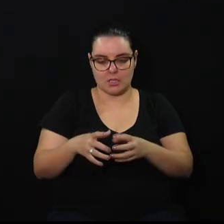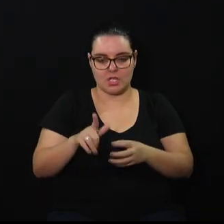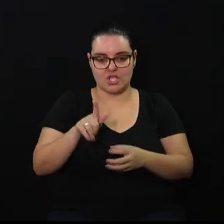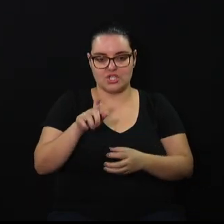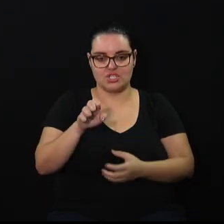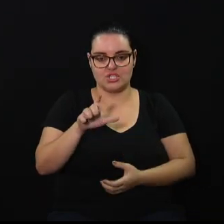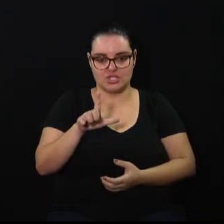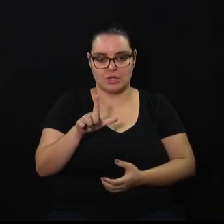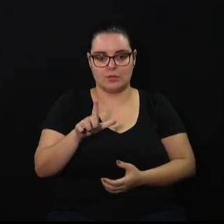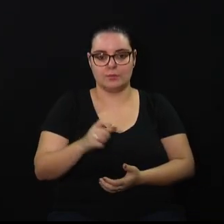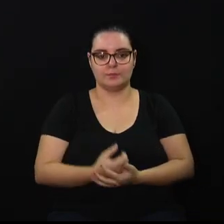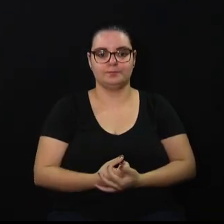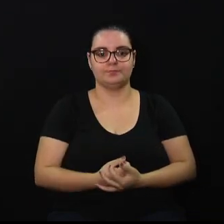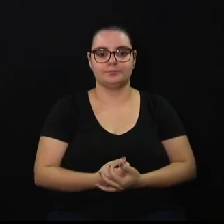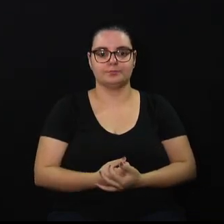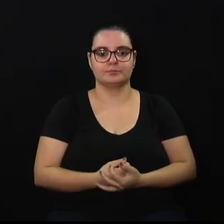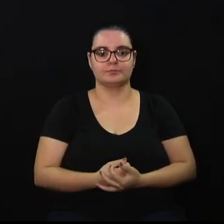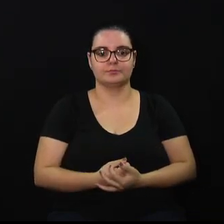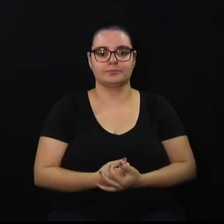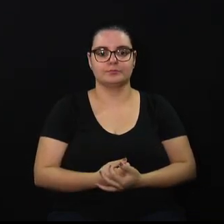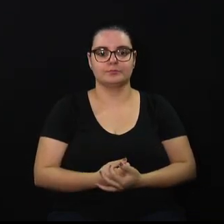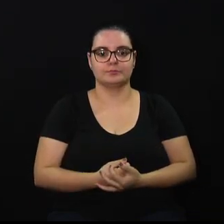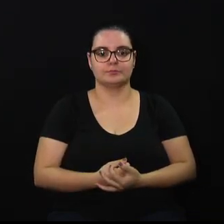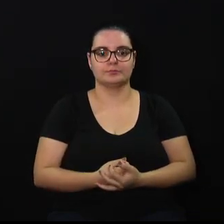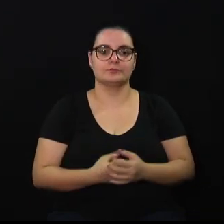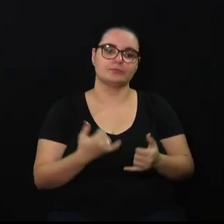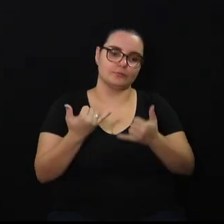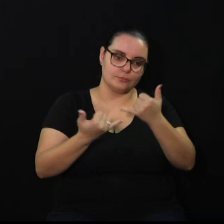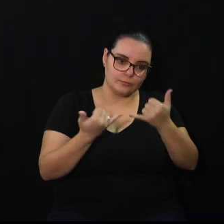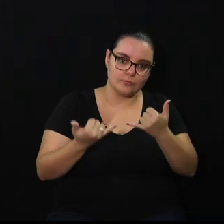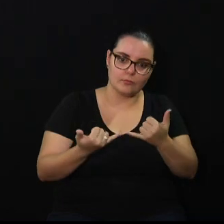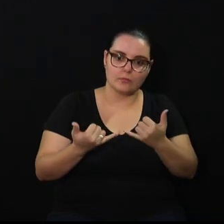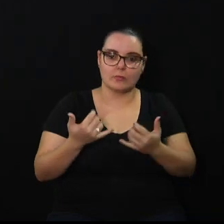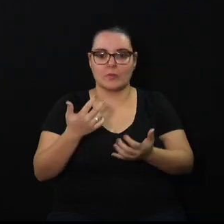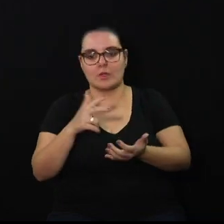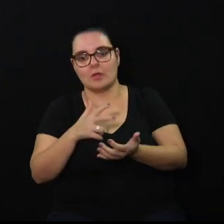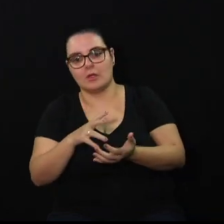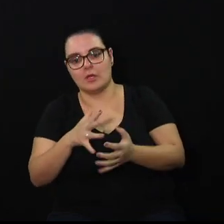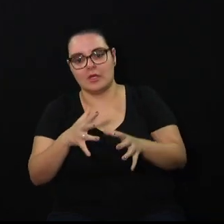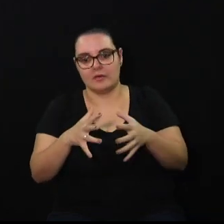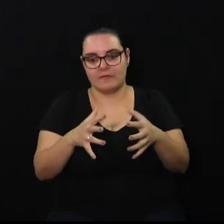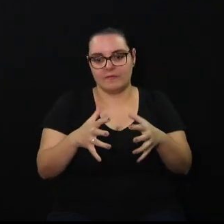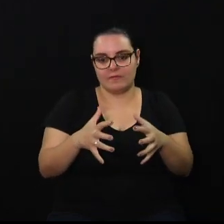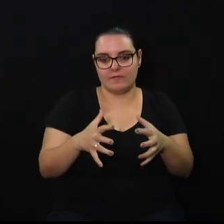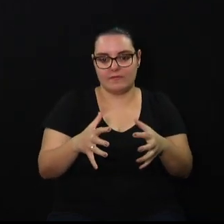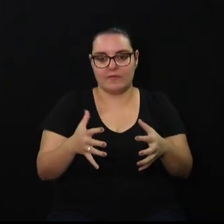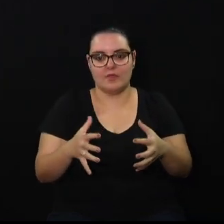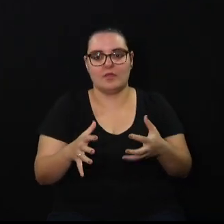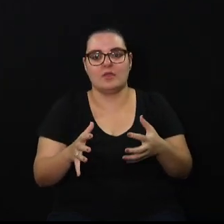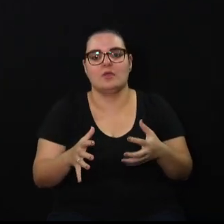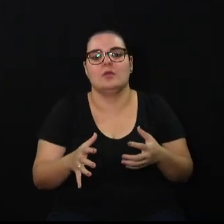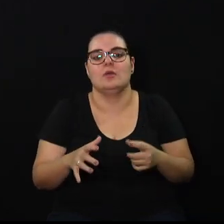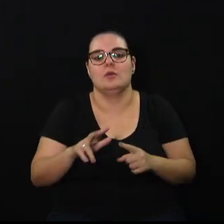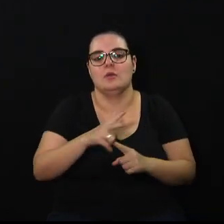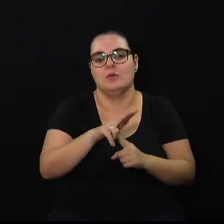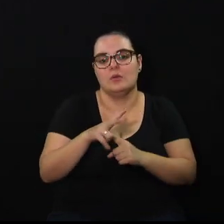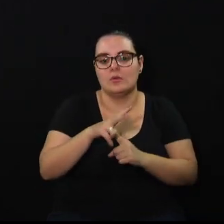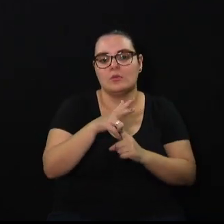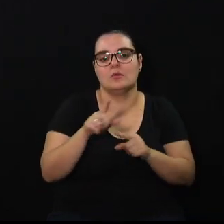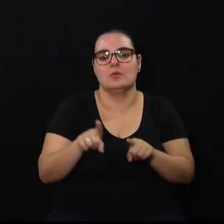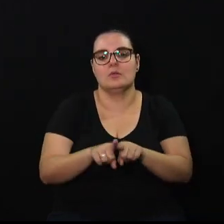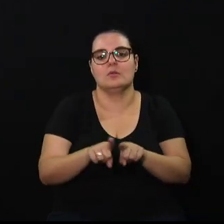alta né os brinquedos que vibram e daquela vibração na mão que eles gostam bastante